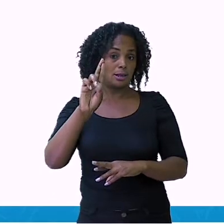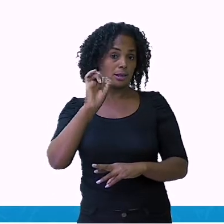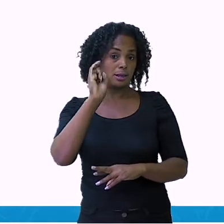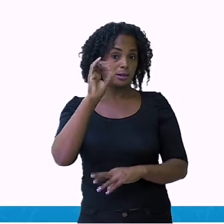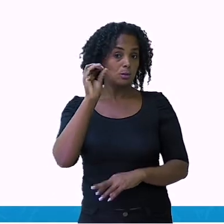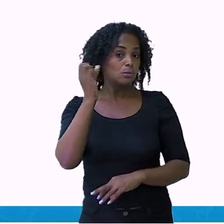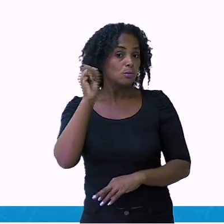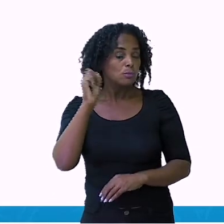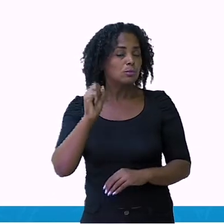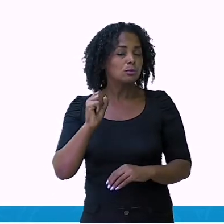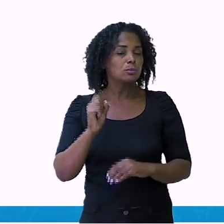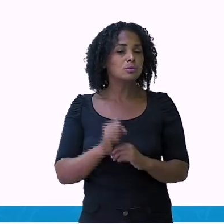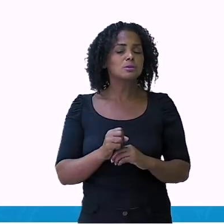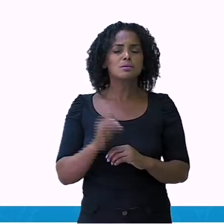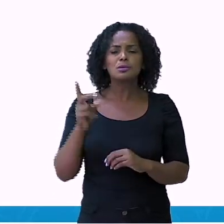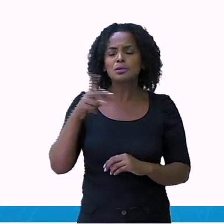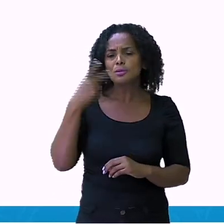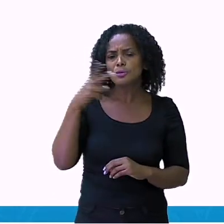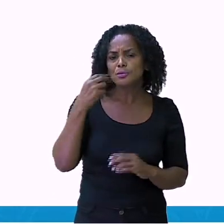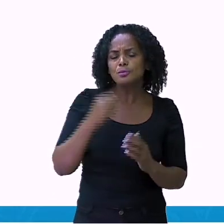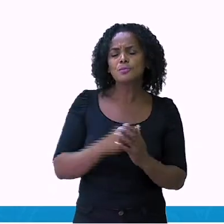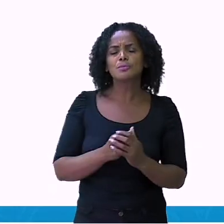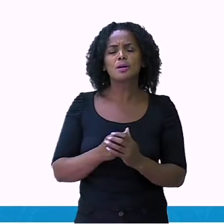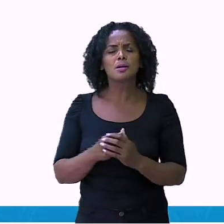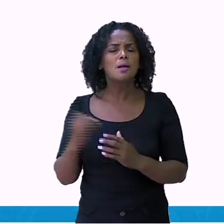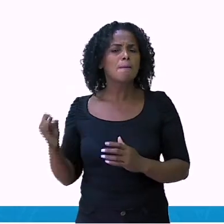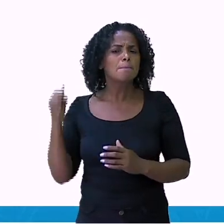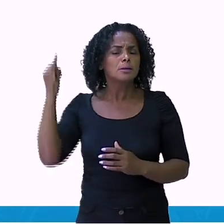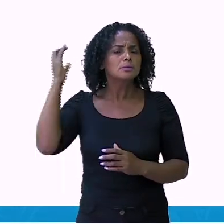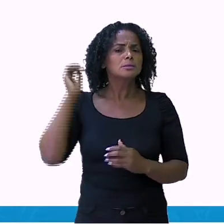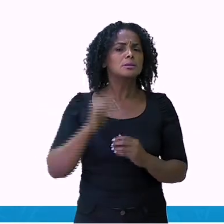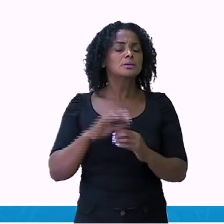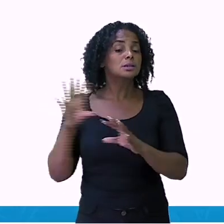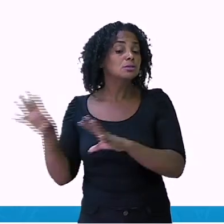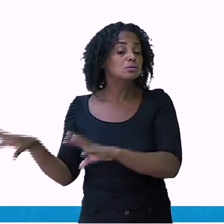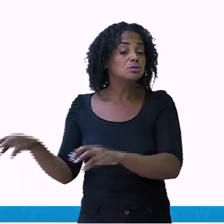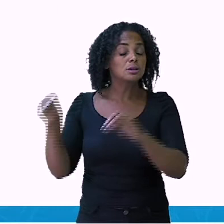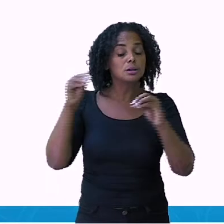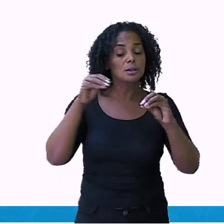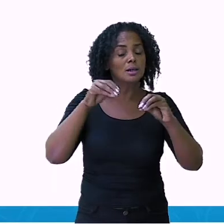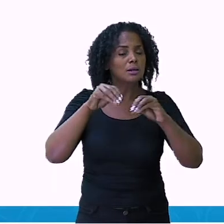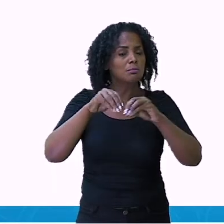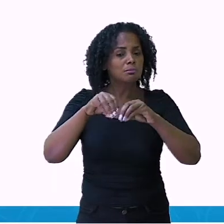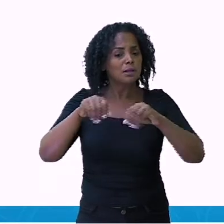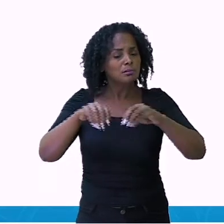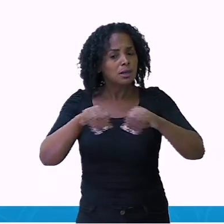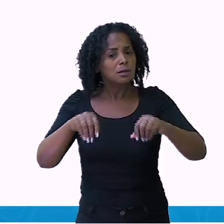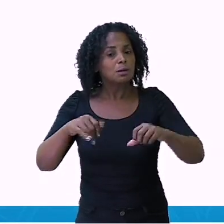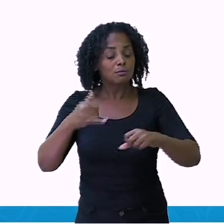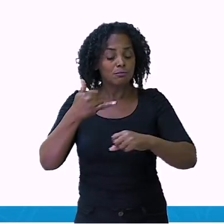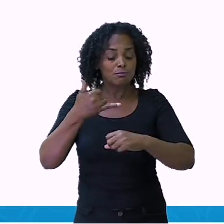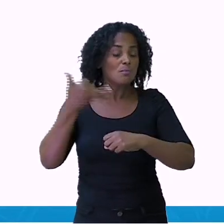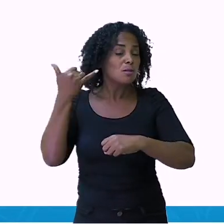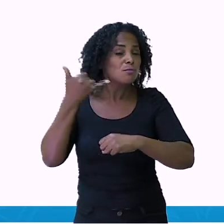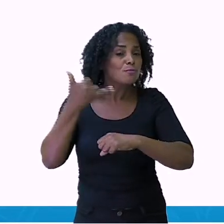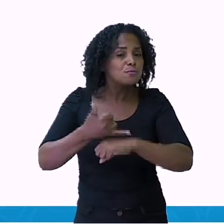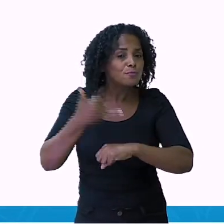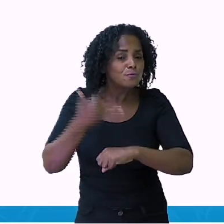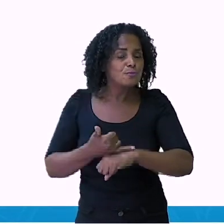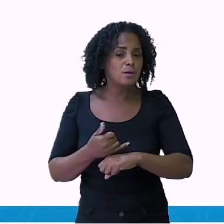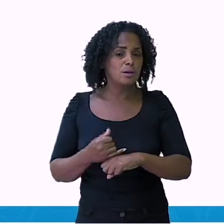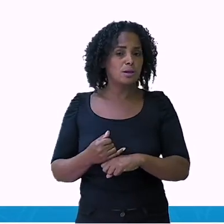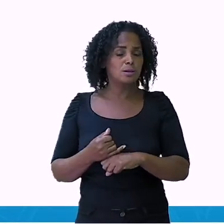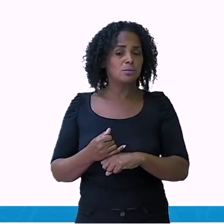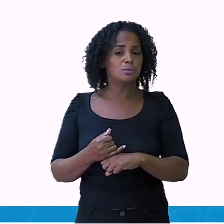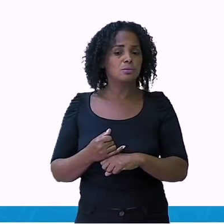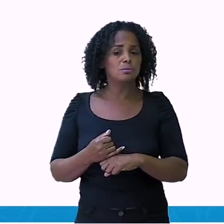o quê? Aonde te retirar os minérios da terra para produzir ferro, carros, automóveis. Então, é importante a